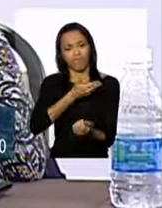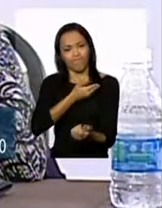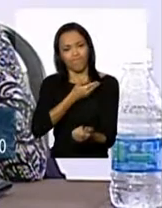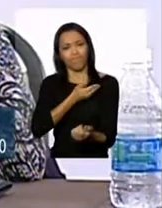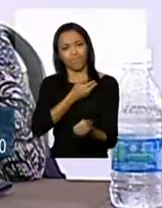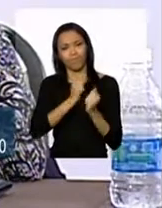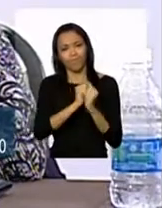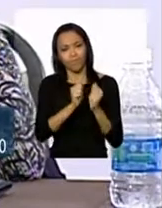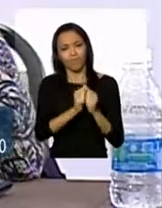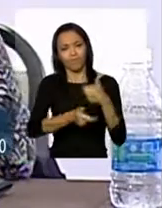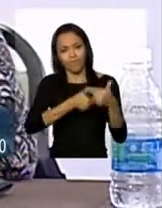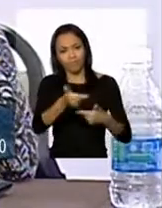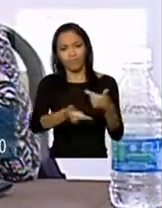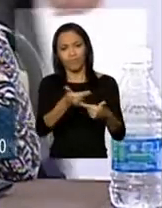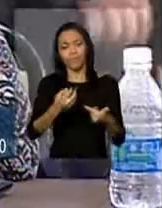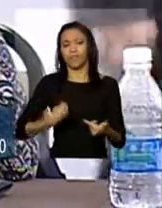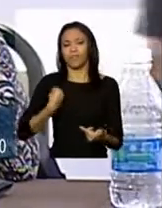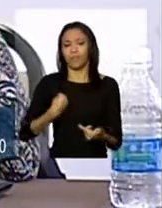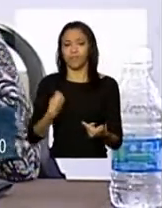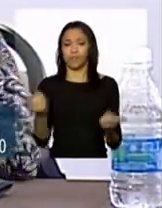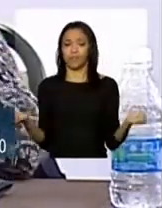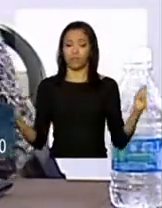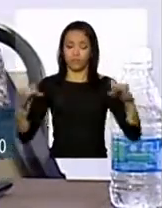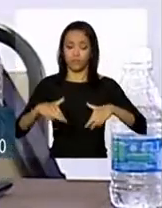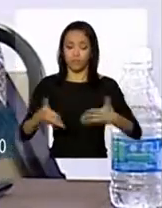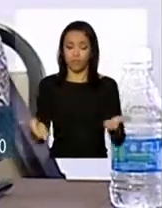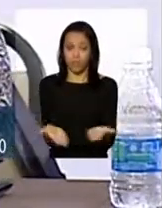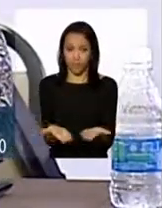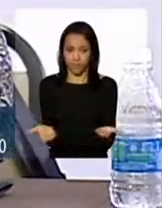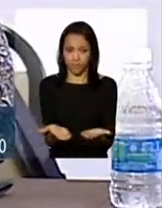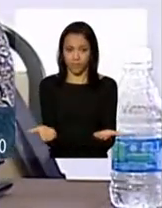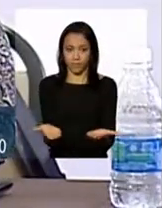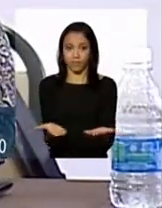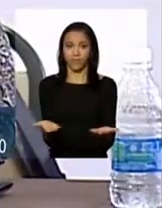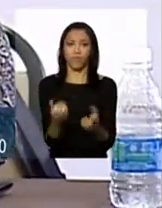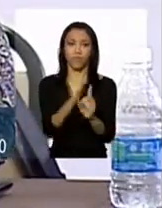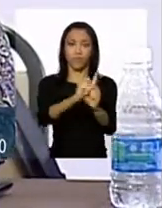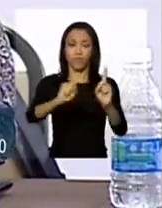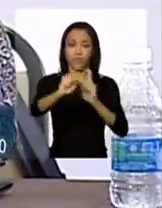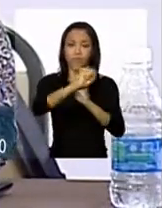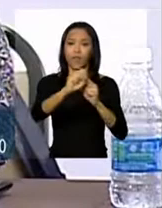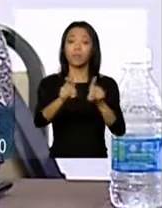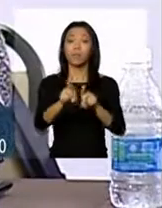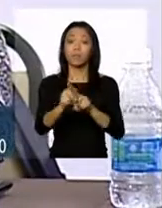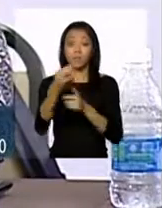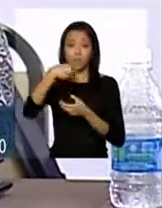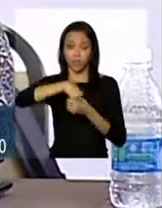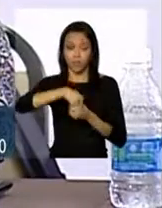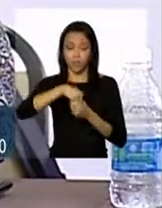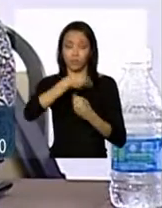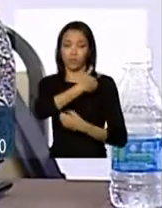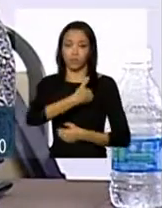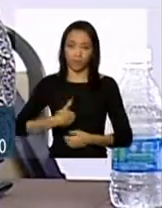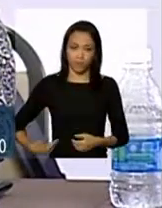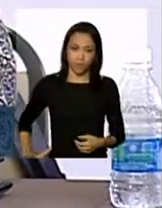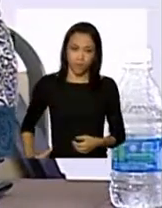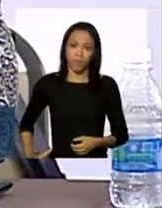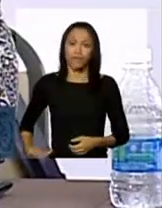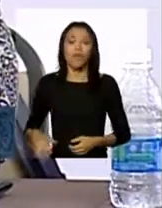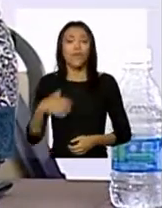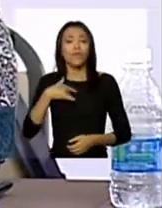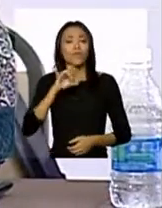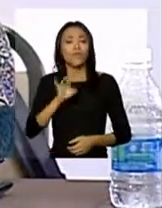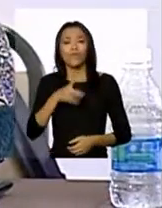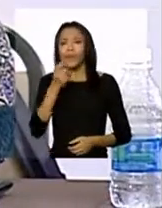companheiras e companheiros aqui presentes da sociedade civil e do governo. Eu só tenho a dizer